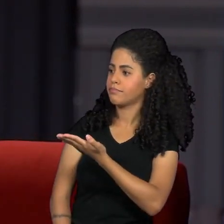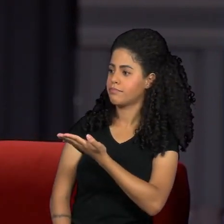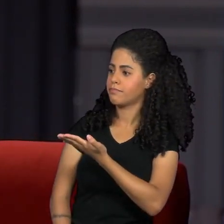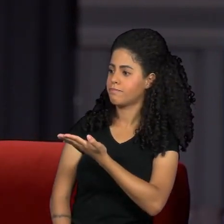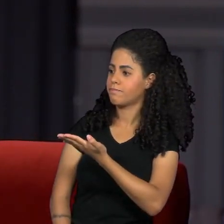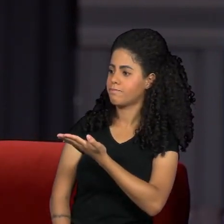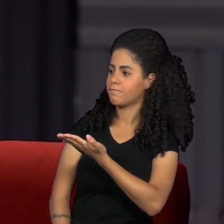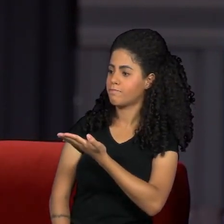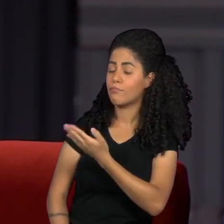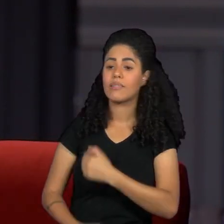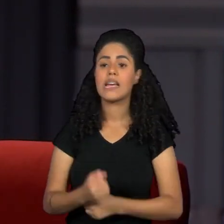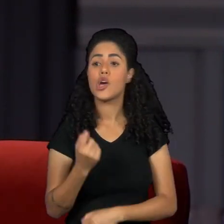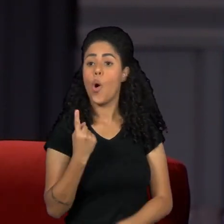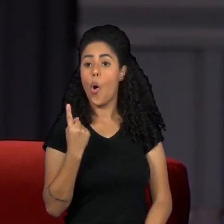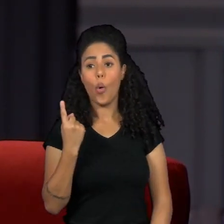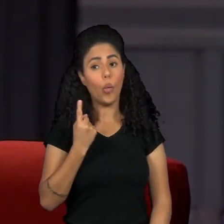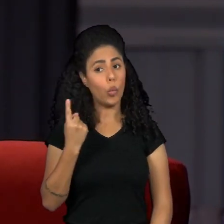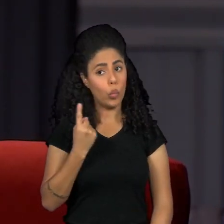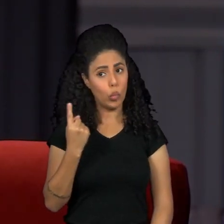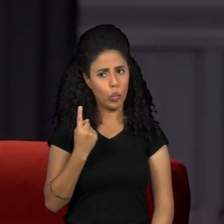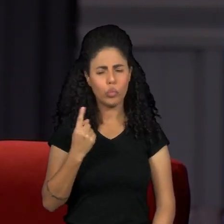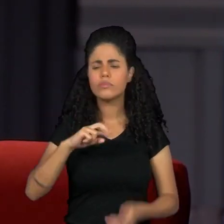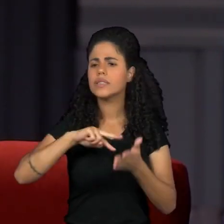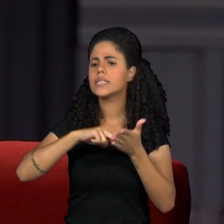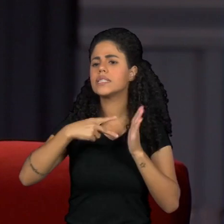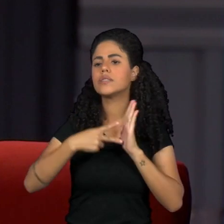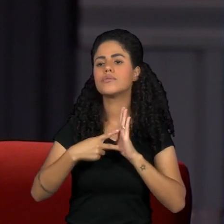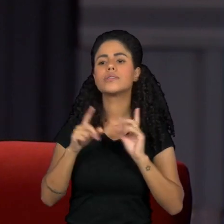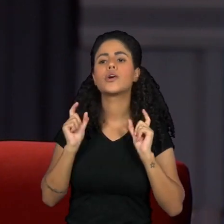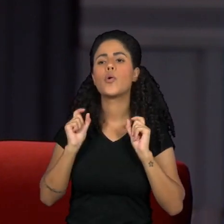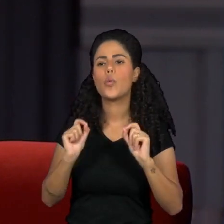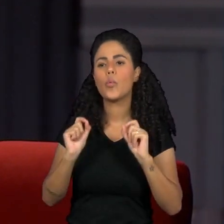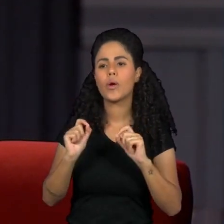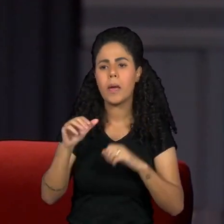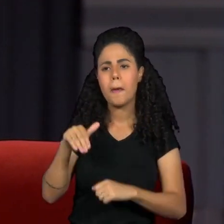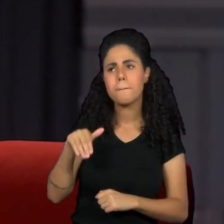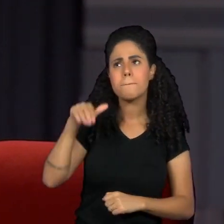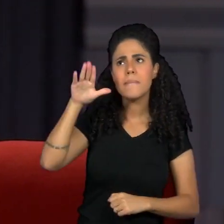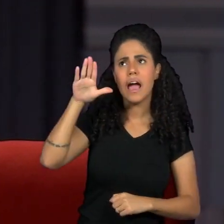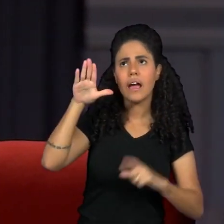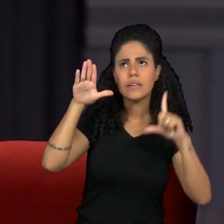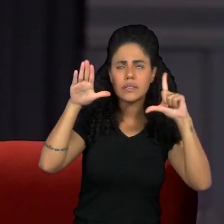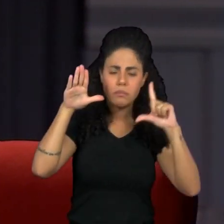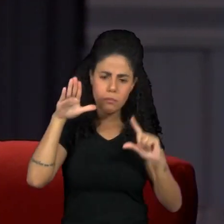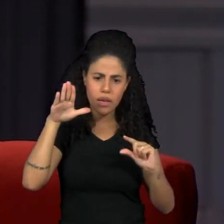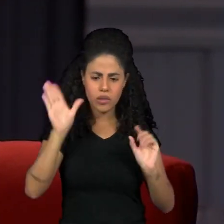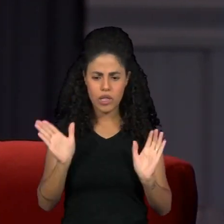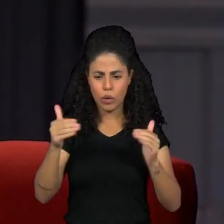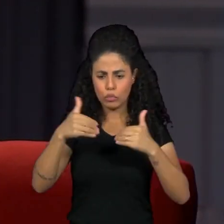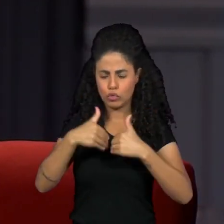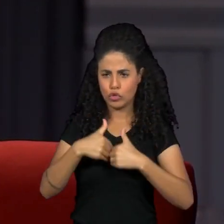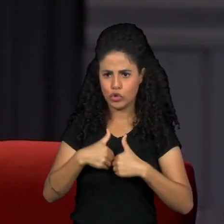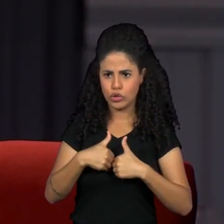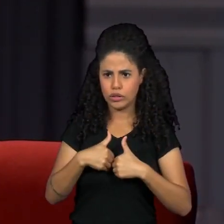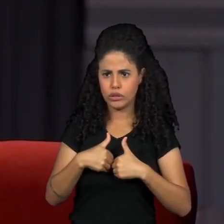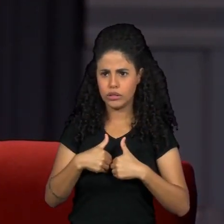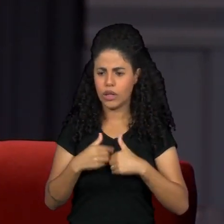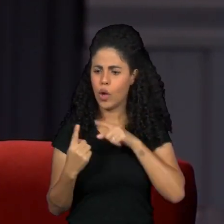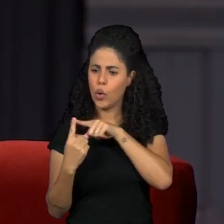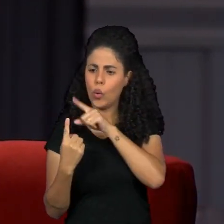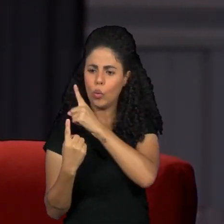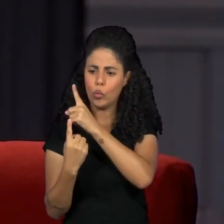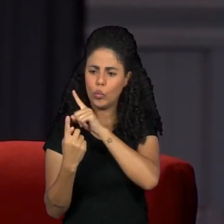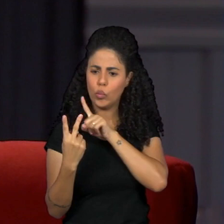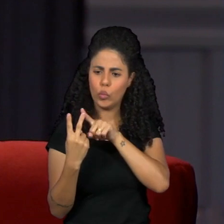nível de suporte 1. Então, o que significa? Não é que você é mais ou menos autista, se você é nível 1, 2 ou